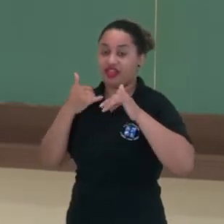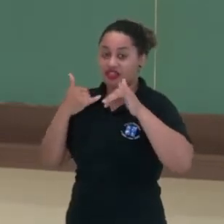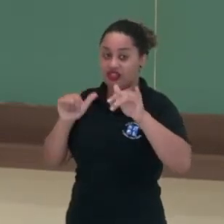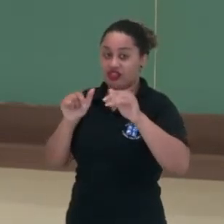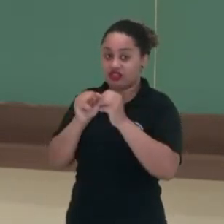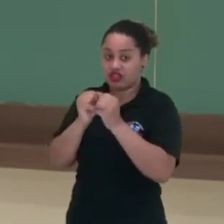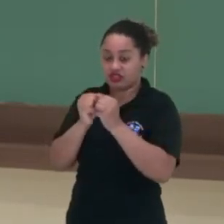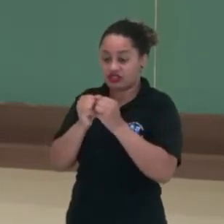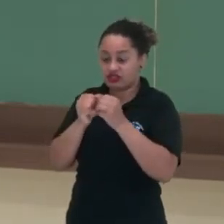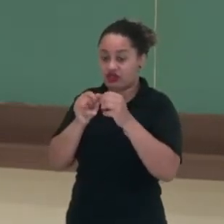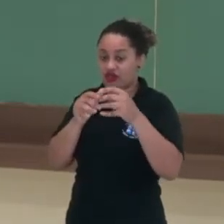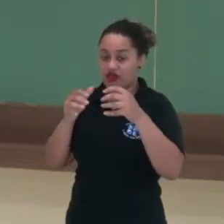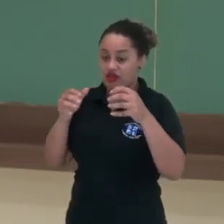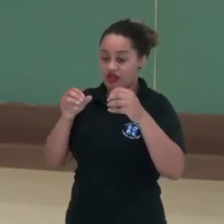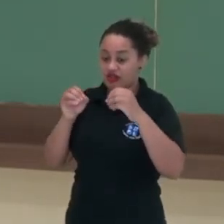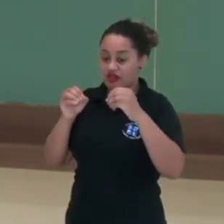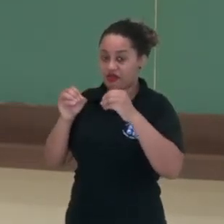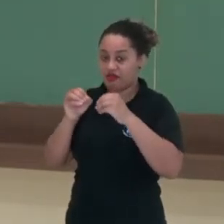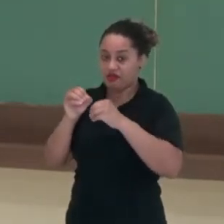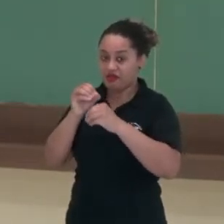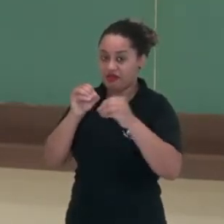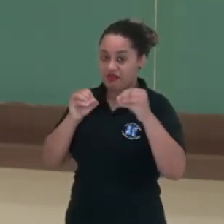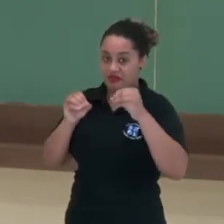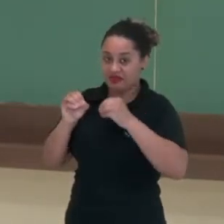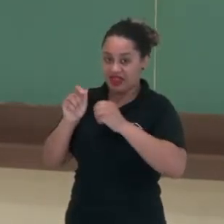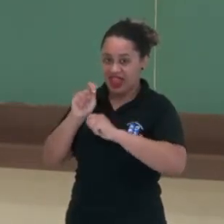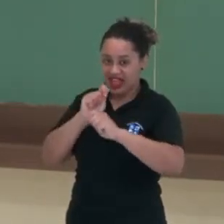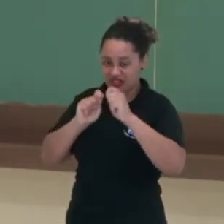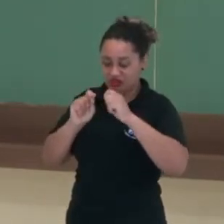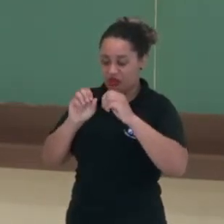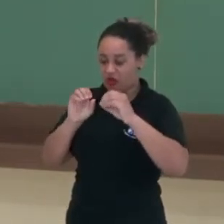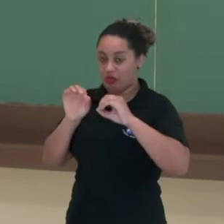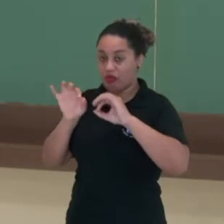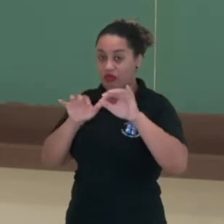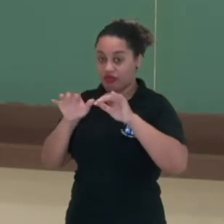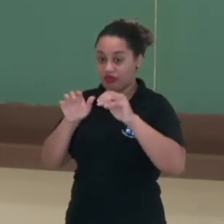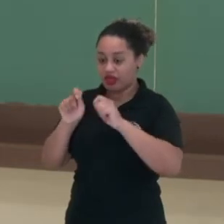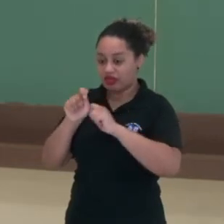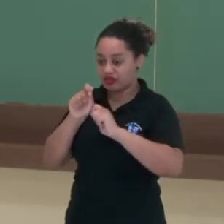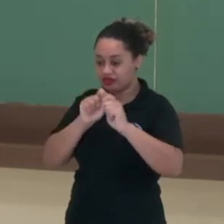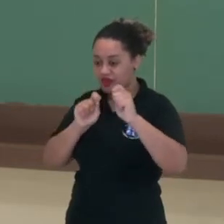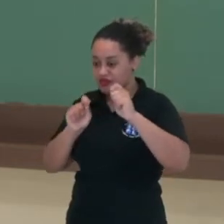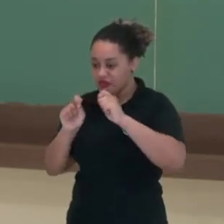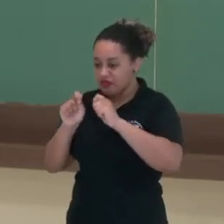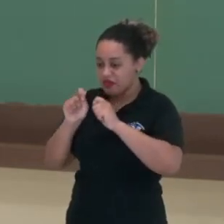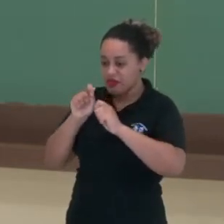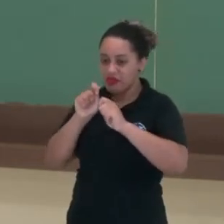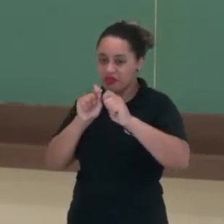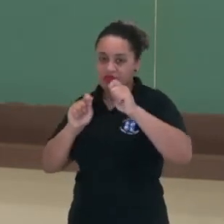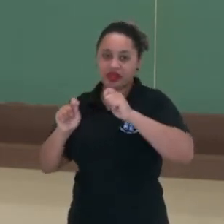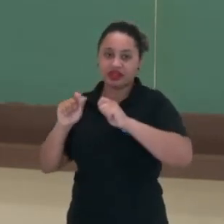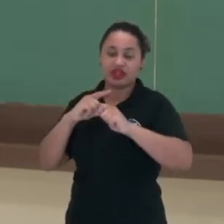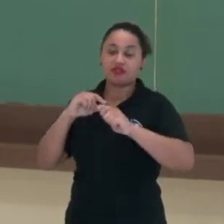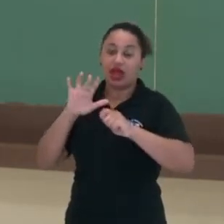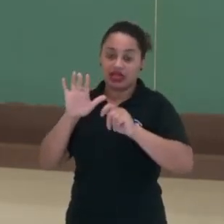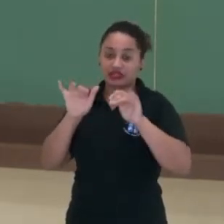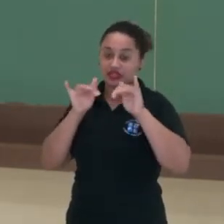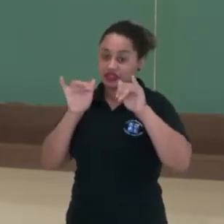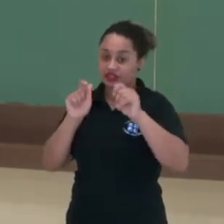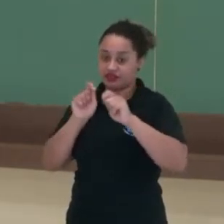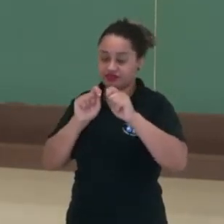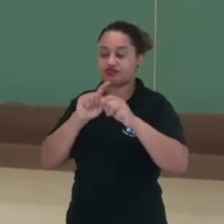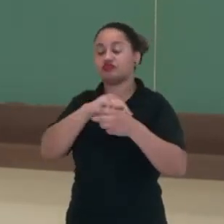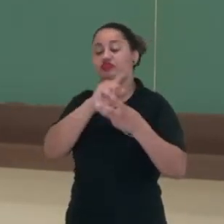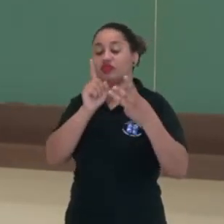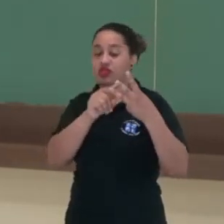eles fazem um movimento. Então, por isso que o objeto está líquido, eles têm um pouquinho mais de energia. No